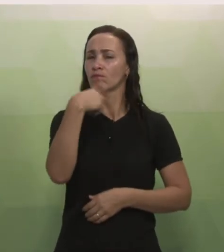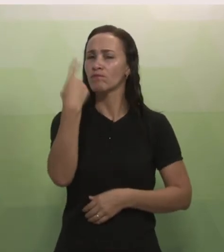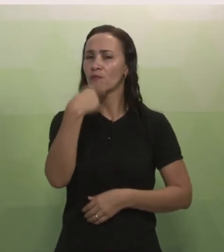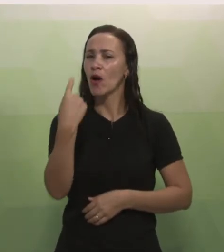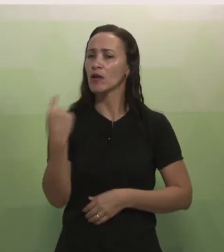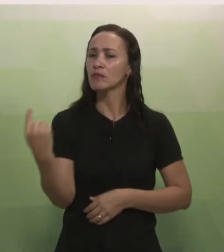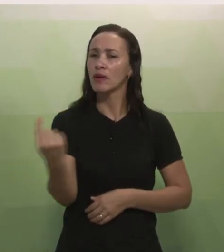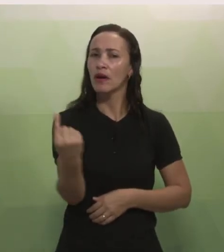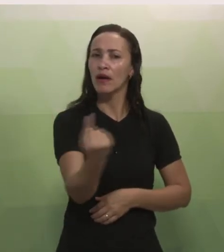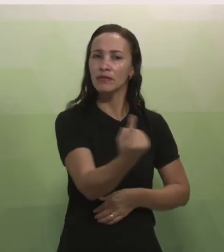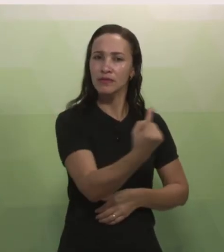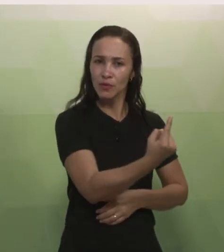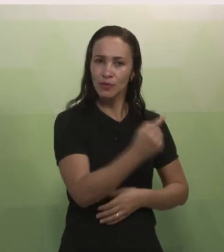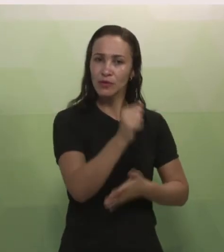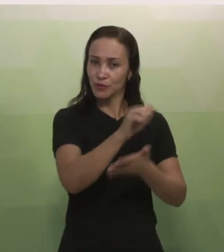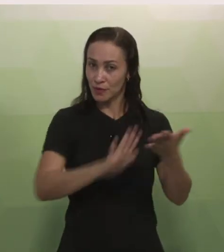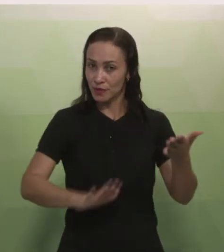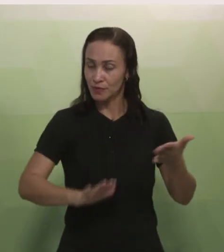horas destinadas.